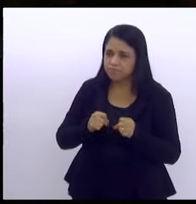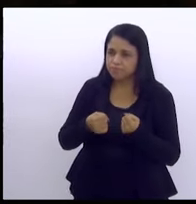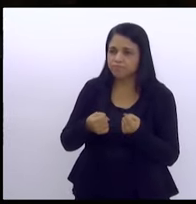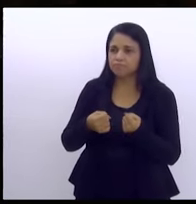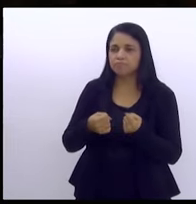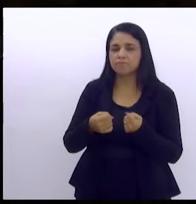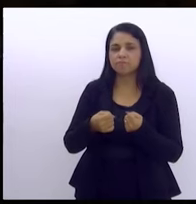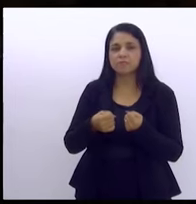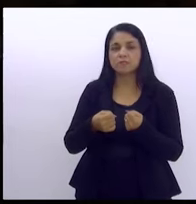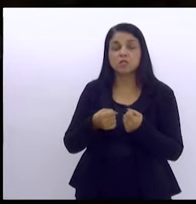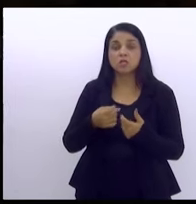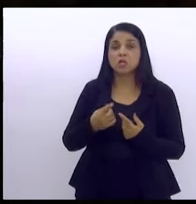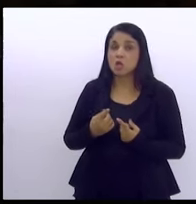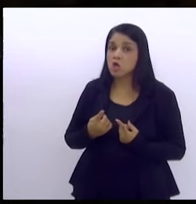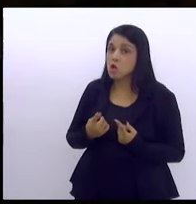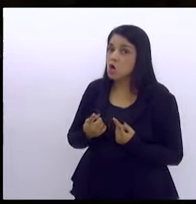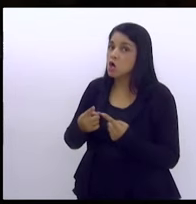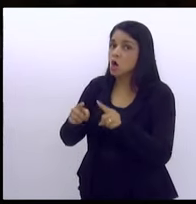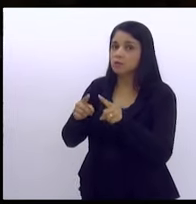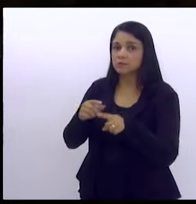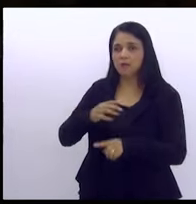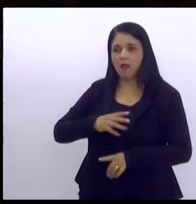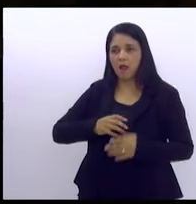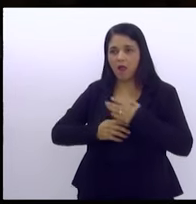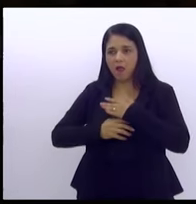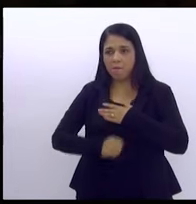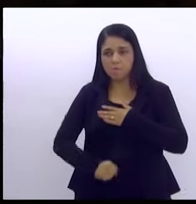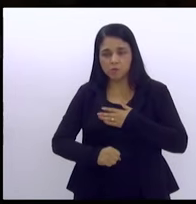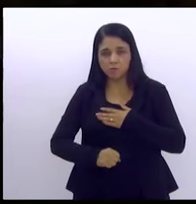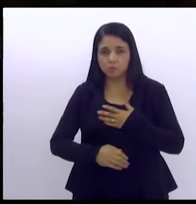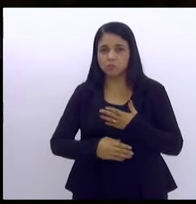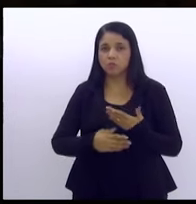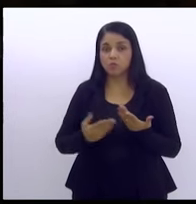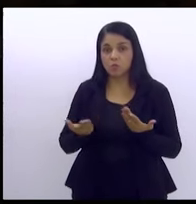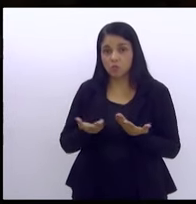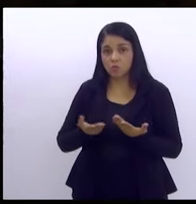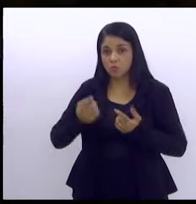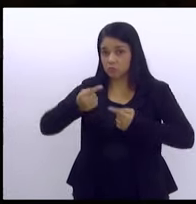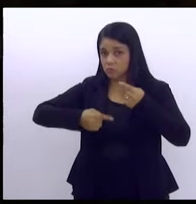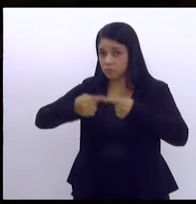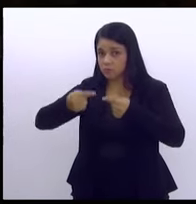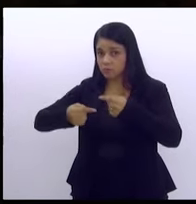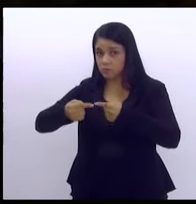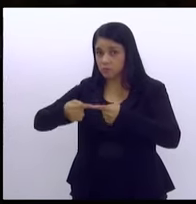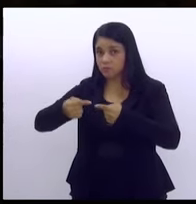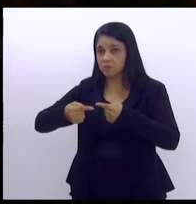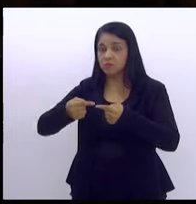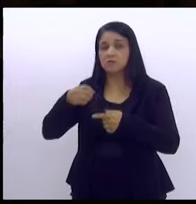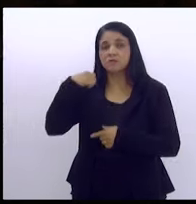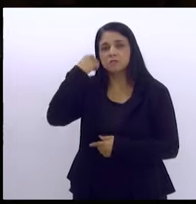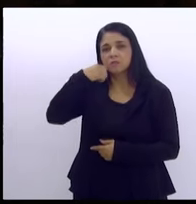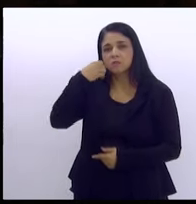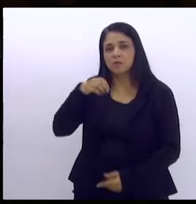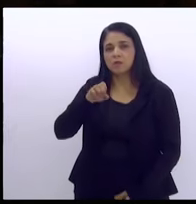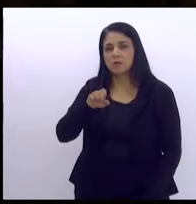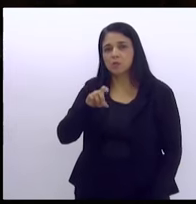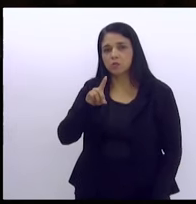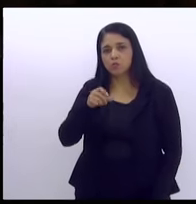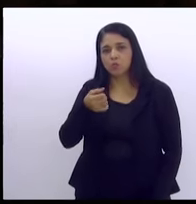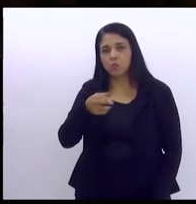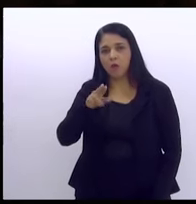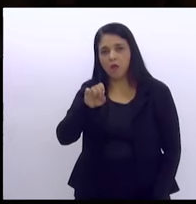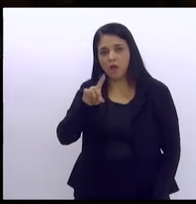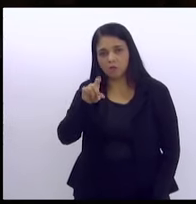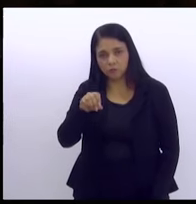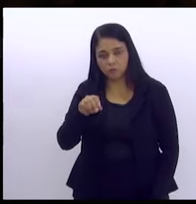contra sempre ao aborto. Então, esse debate está acontecendo agora, está sendo presidido pelo senador Eduardo Girão e está contando